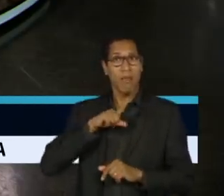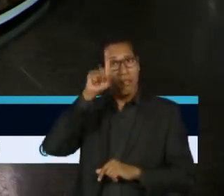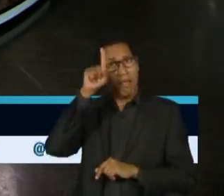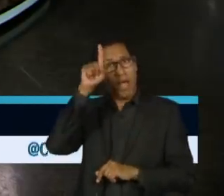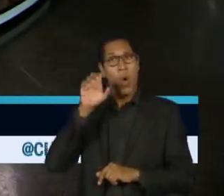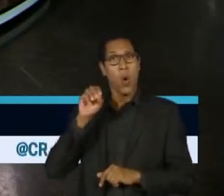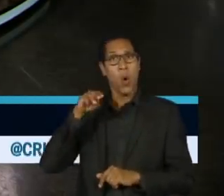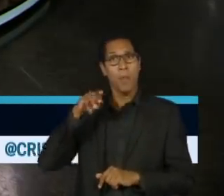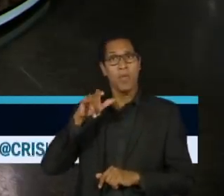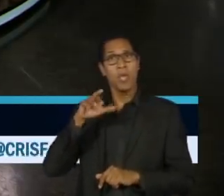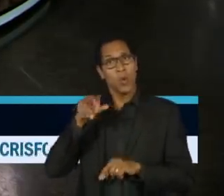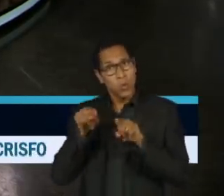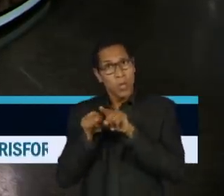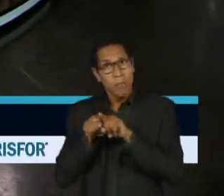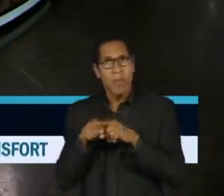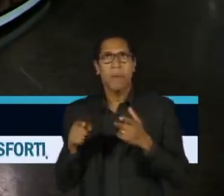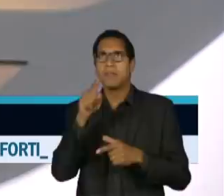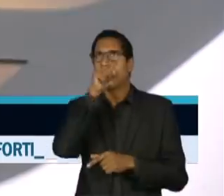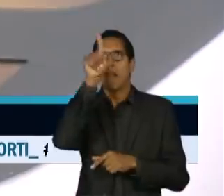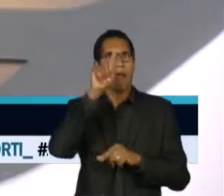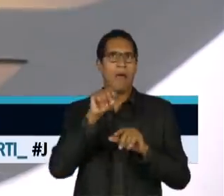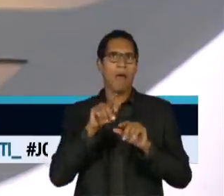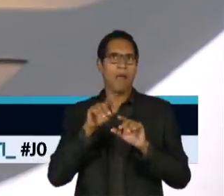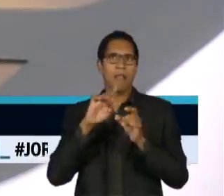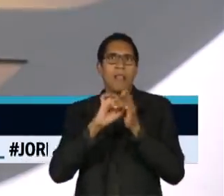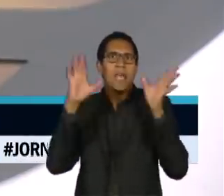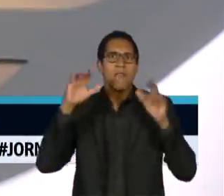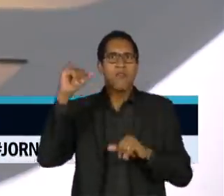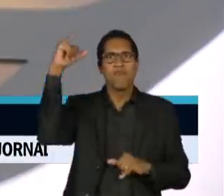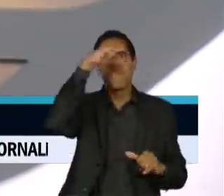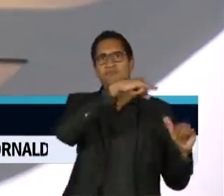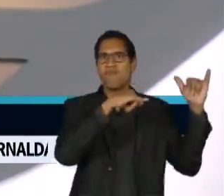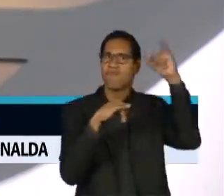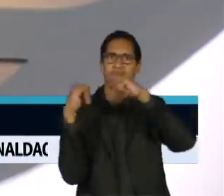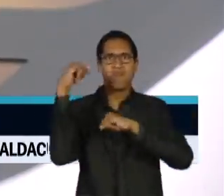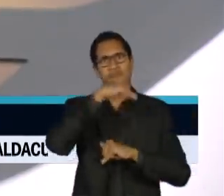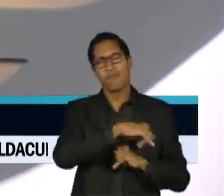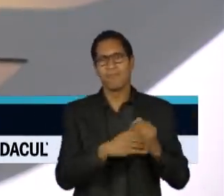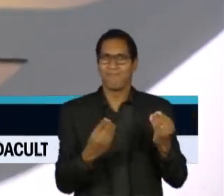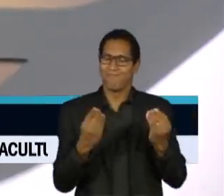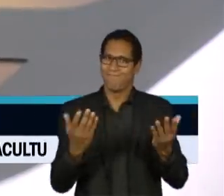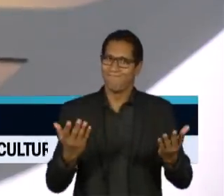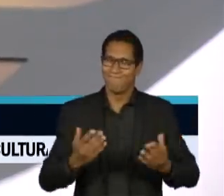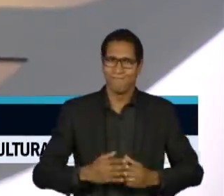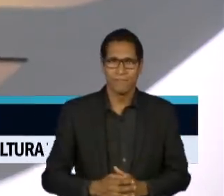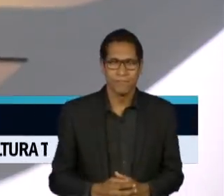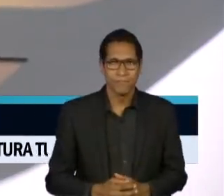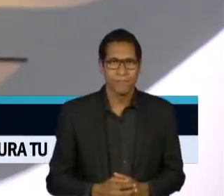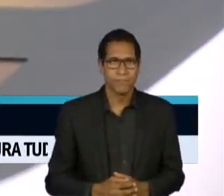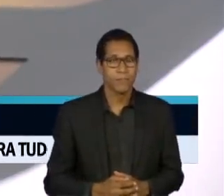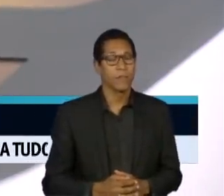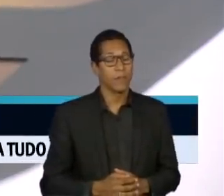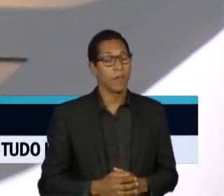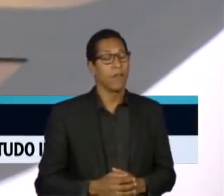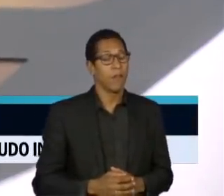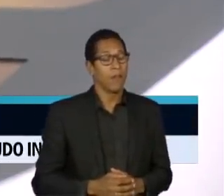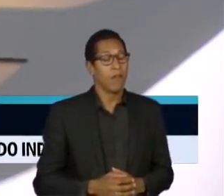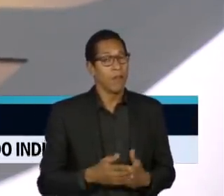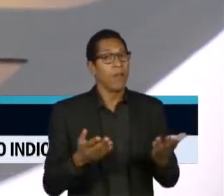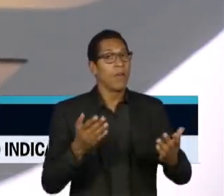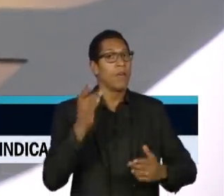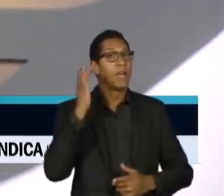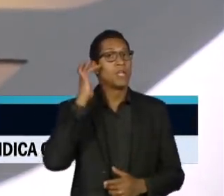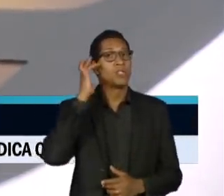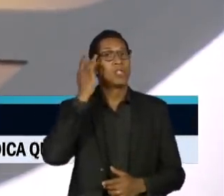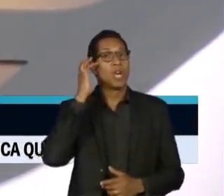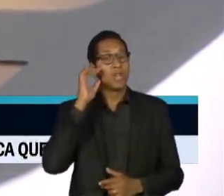a xenofobia também é um risco, né? Concordo. Reforço o ponto do Átila, que eu acho que a gente se acostumou erradamente a achar que são as indústrias do